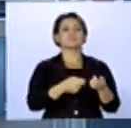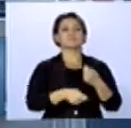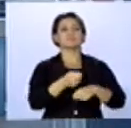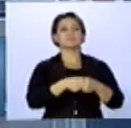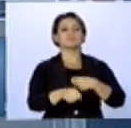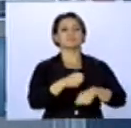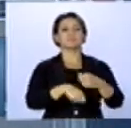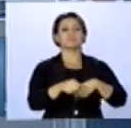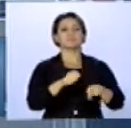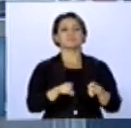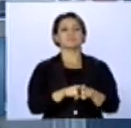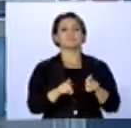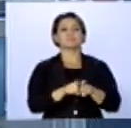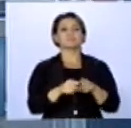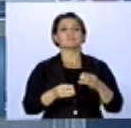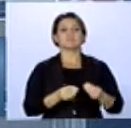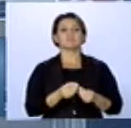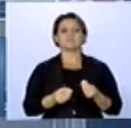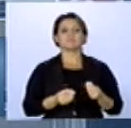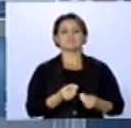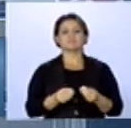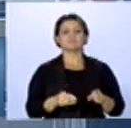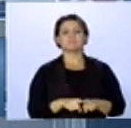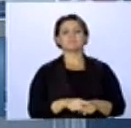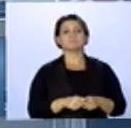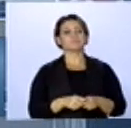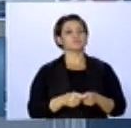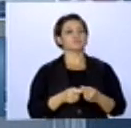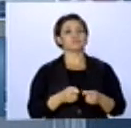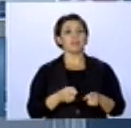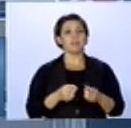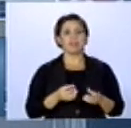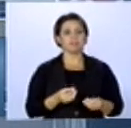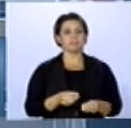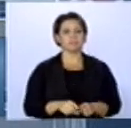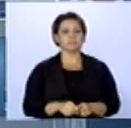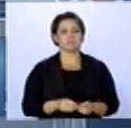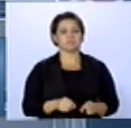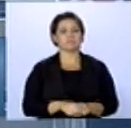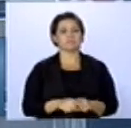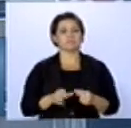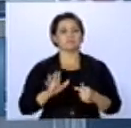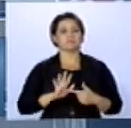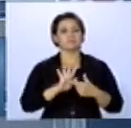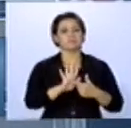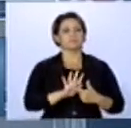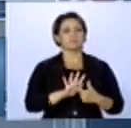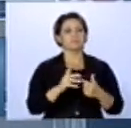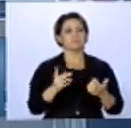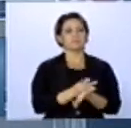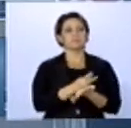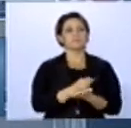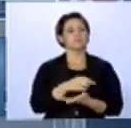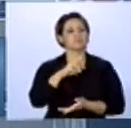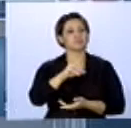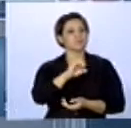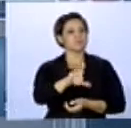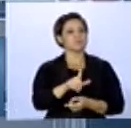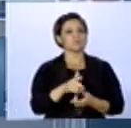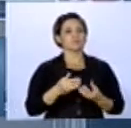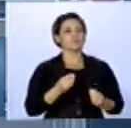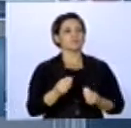Prisma social e o prisma cultural começando pelo ponto de vista moral